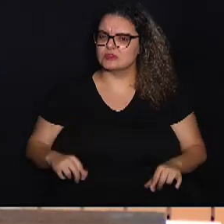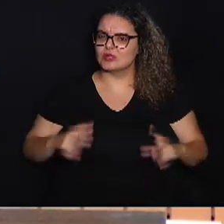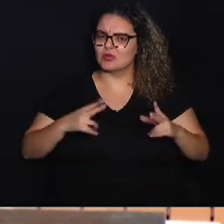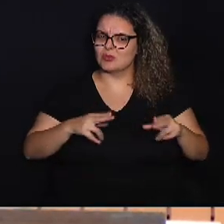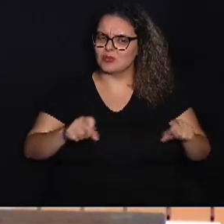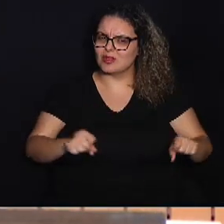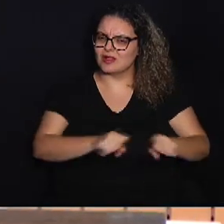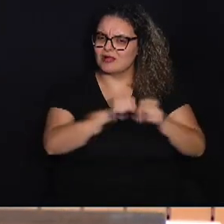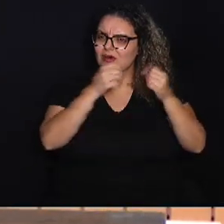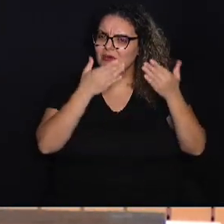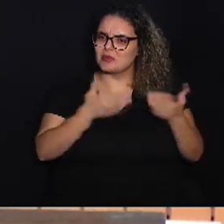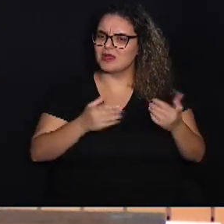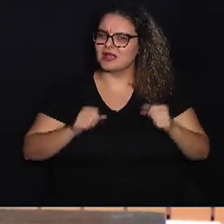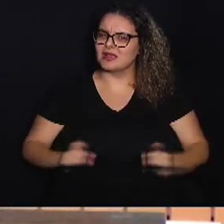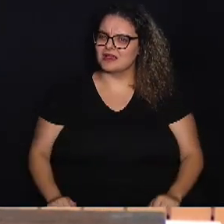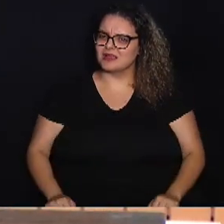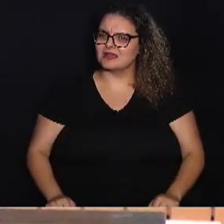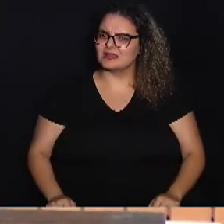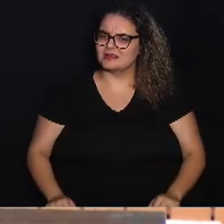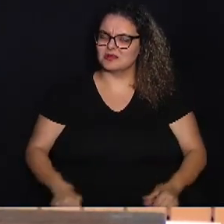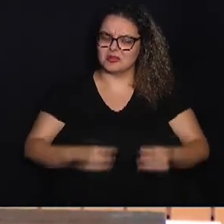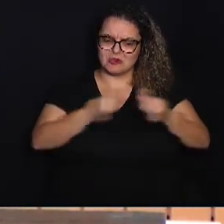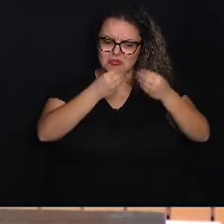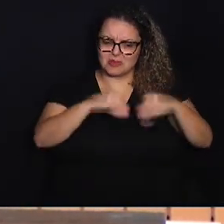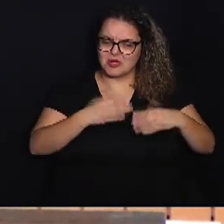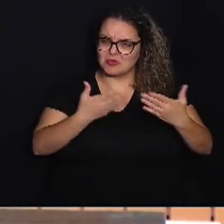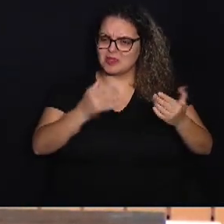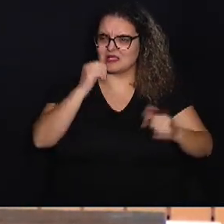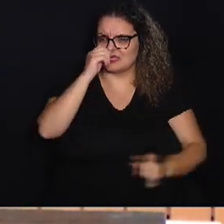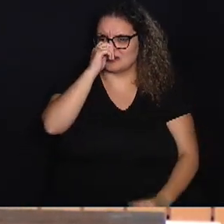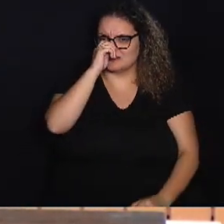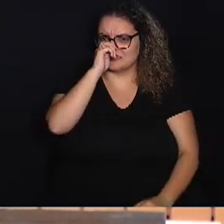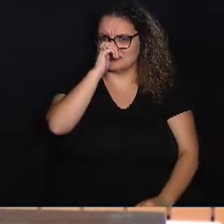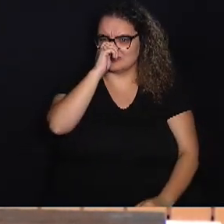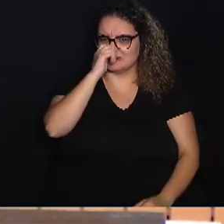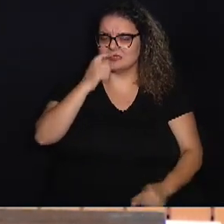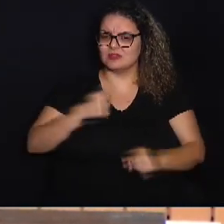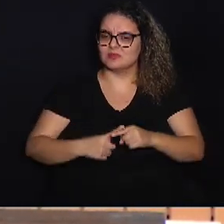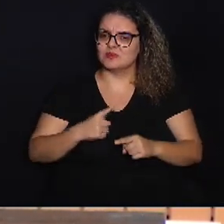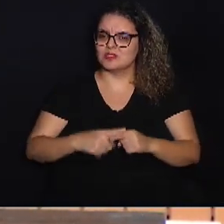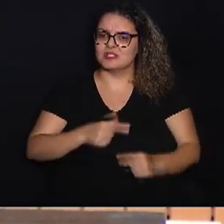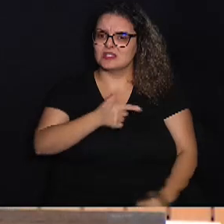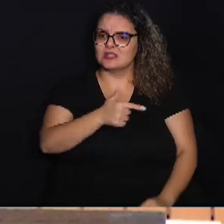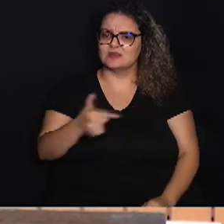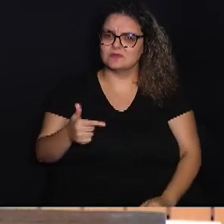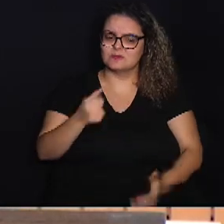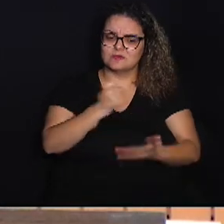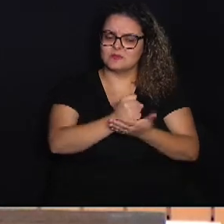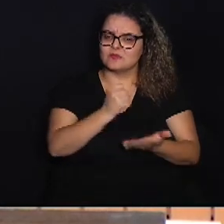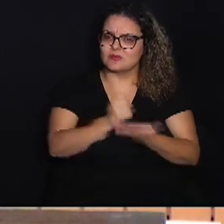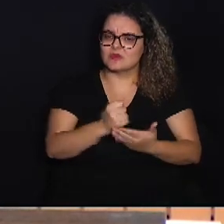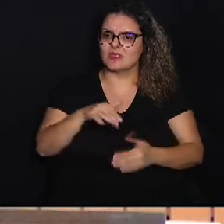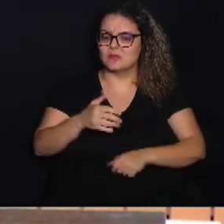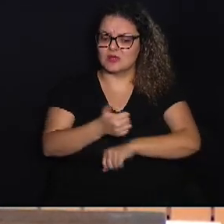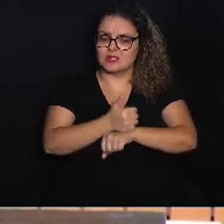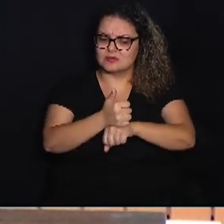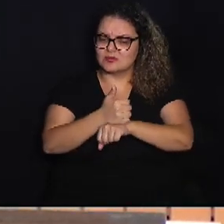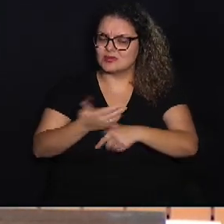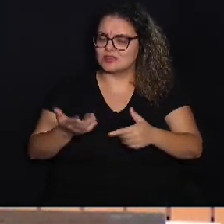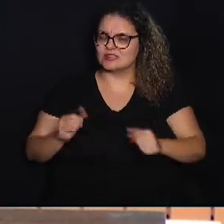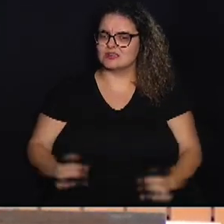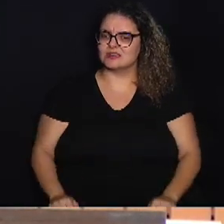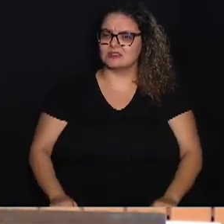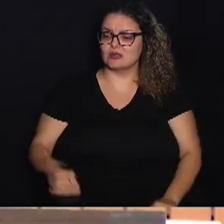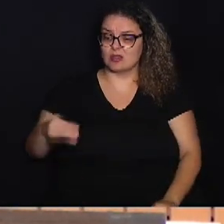desmonte sofre tamanho a precarização Por que que não tem contratação de mais profissionais